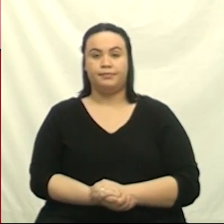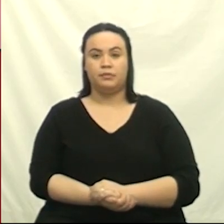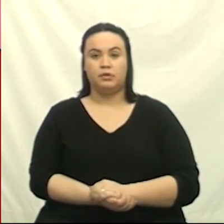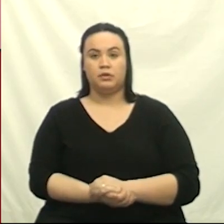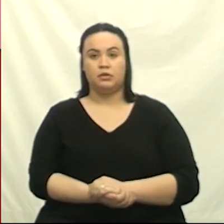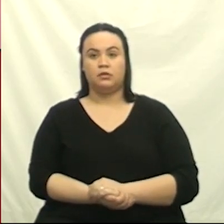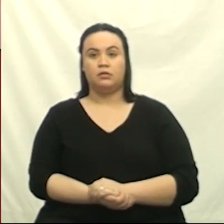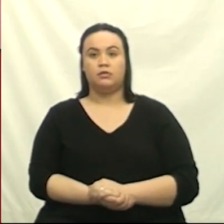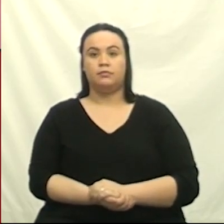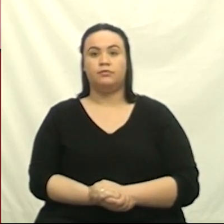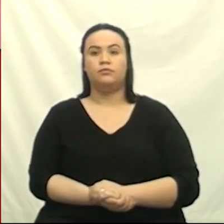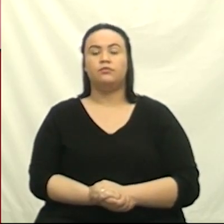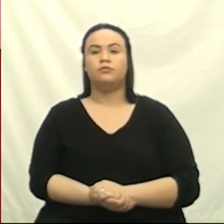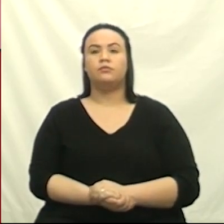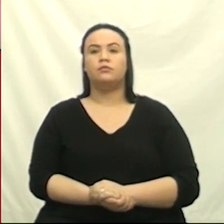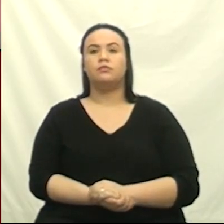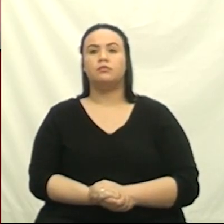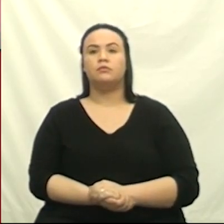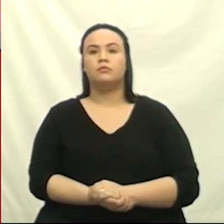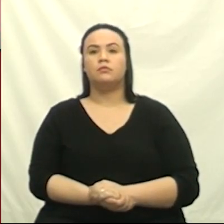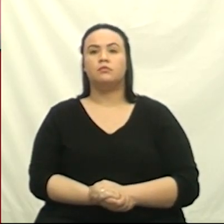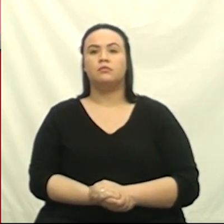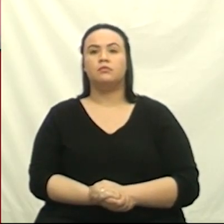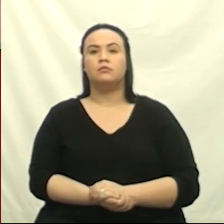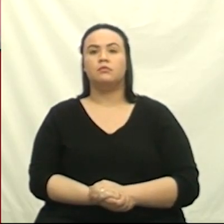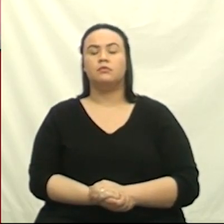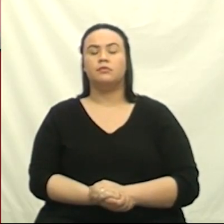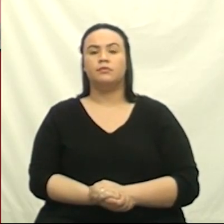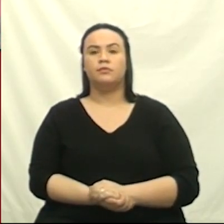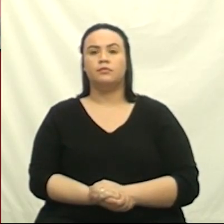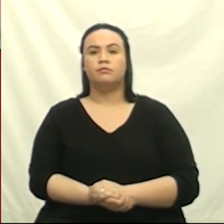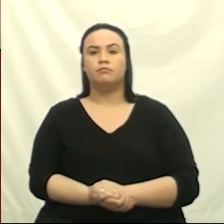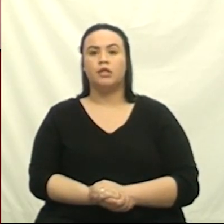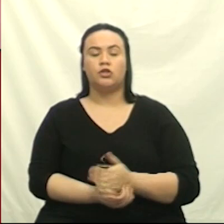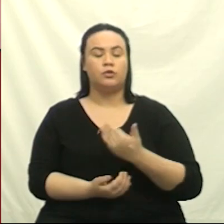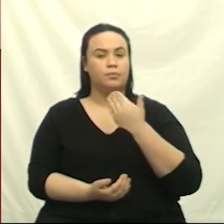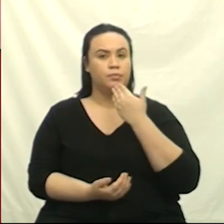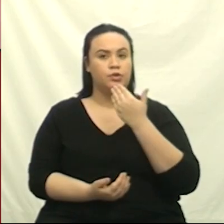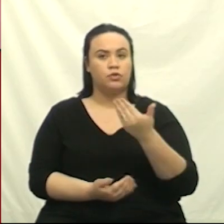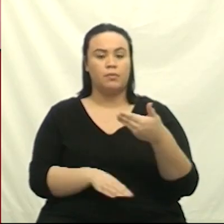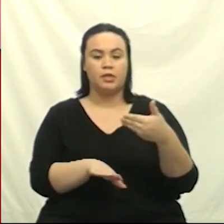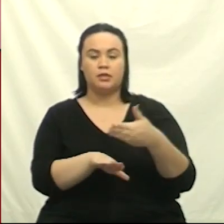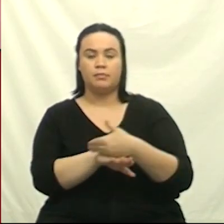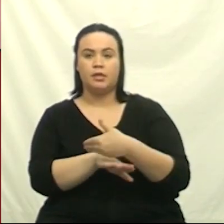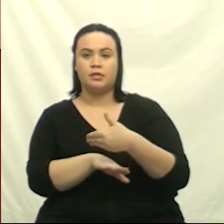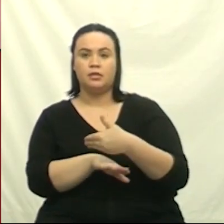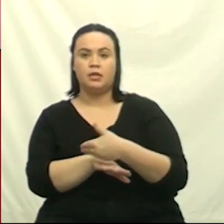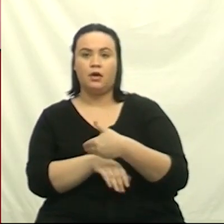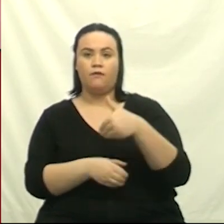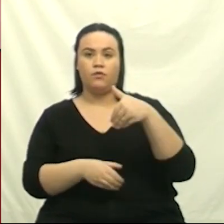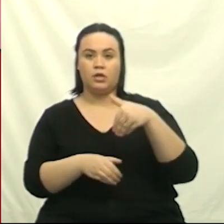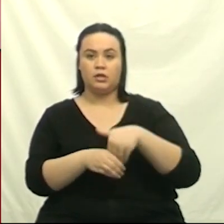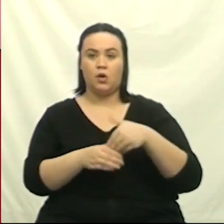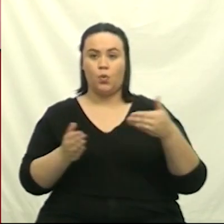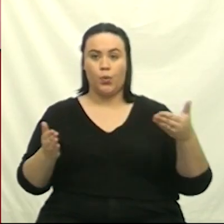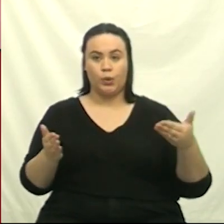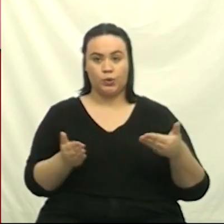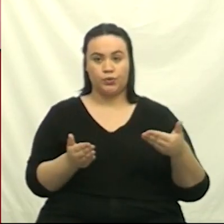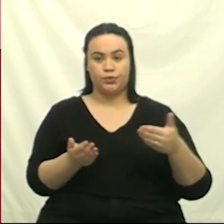semana que vem que logo deve ser cancelada essa convocação porque não não haverá mais necessidade já que o projeto vai ser votado hoje